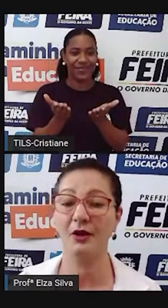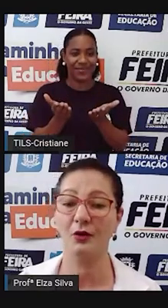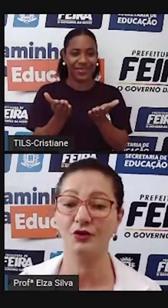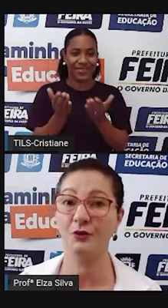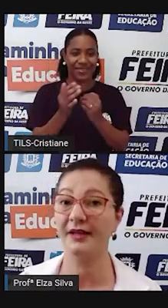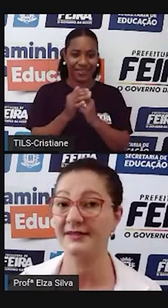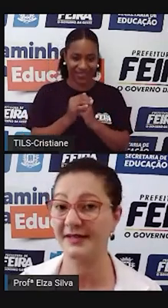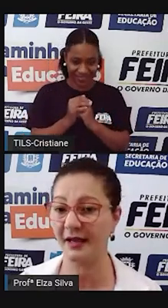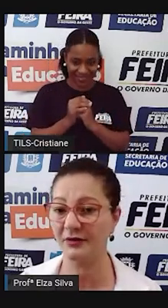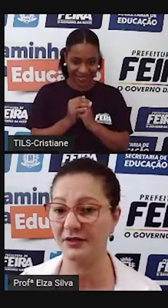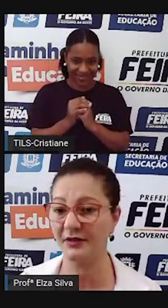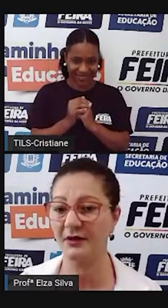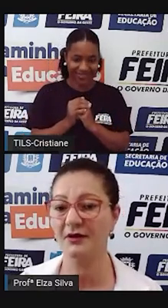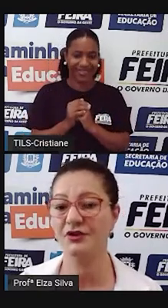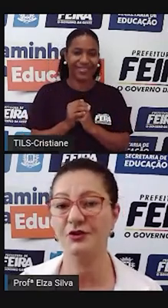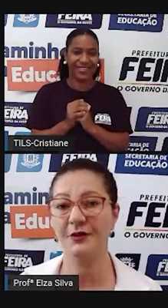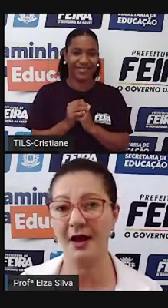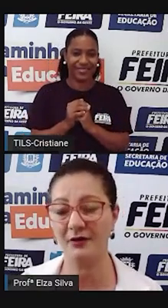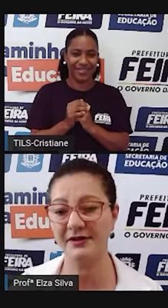ou melhor,